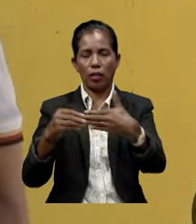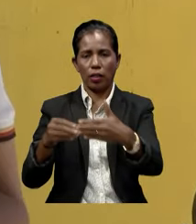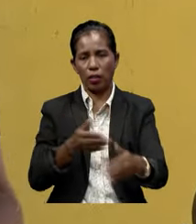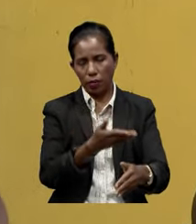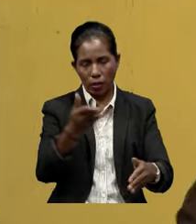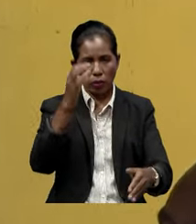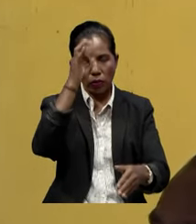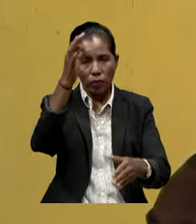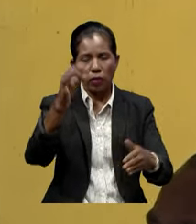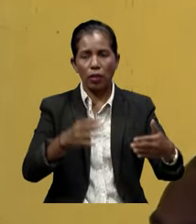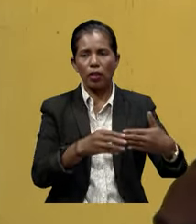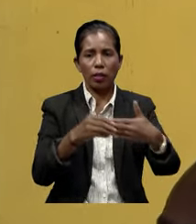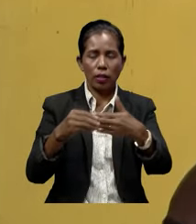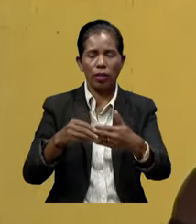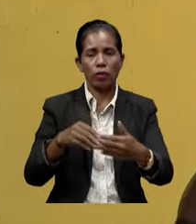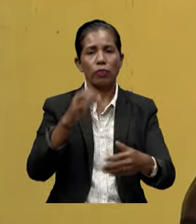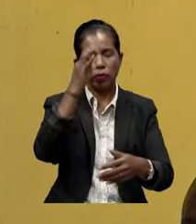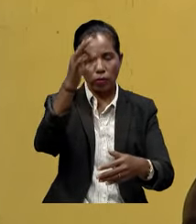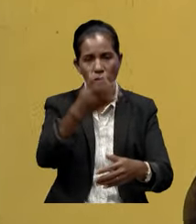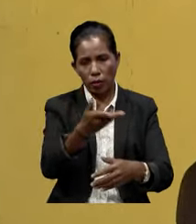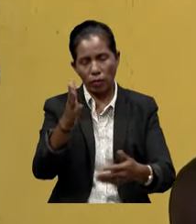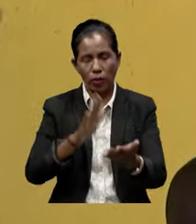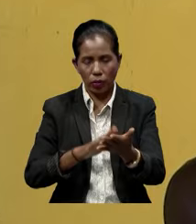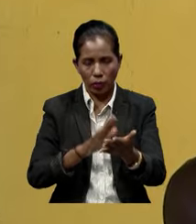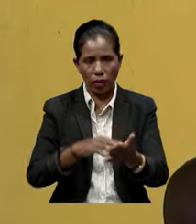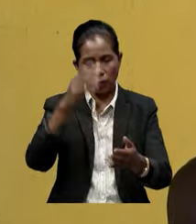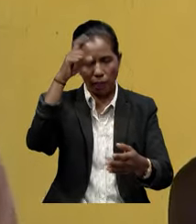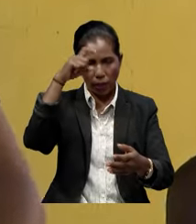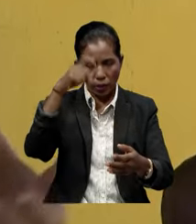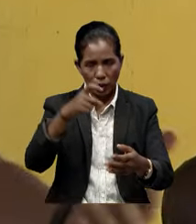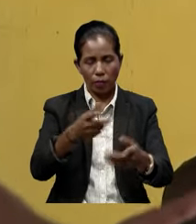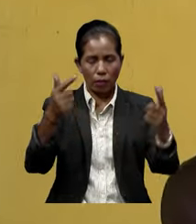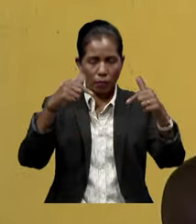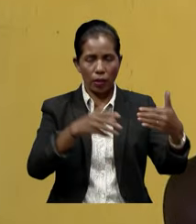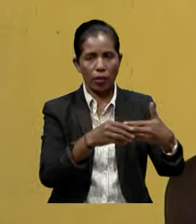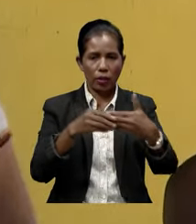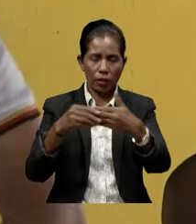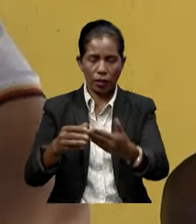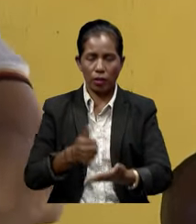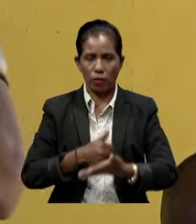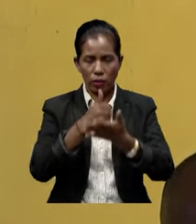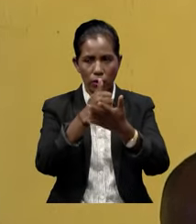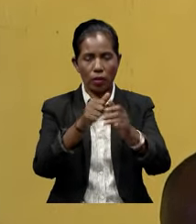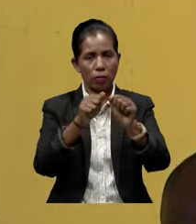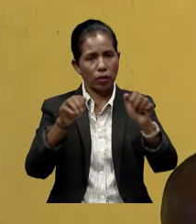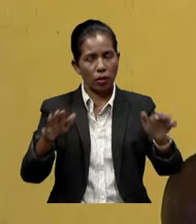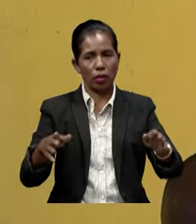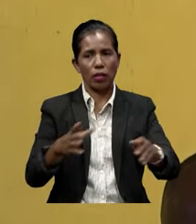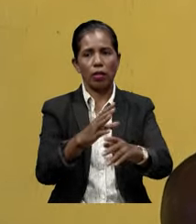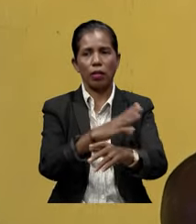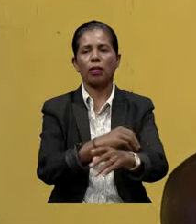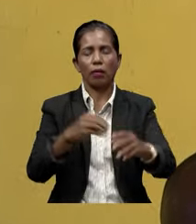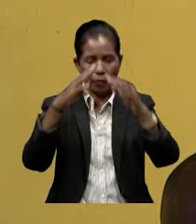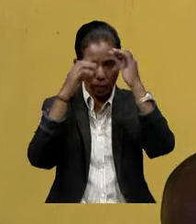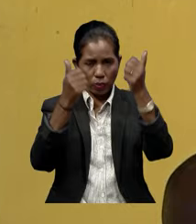líder. Aberua imi sekolah matene, imi fila mayat ukun raida ne, mayat mister dupus tu ka, mister presiden tu